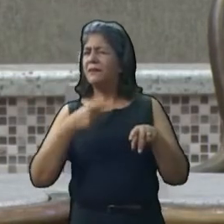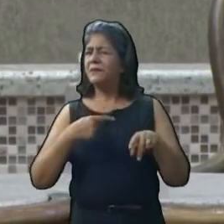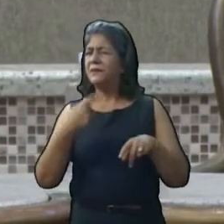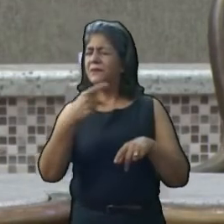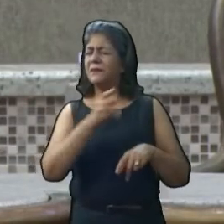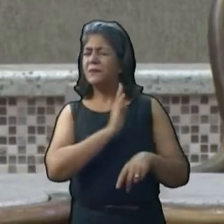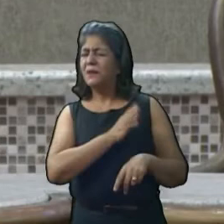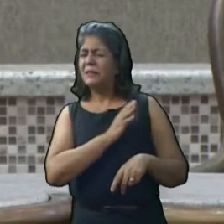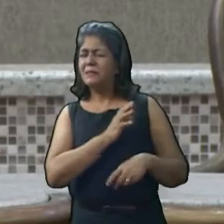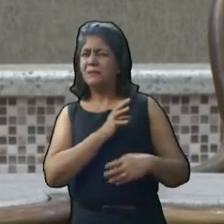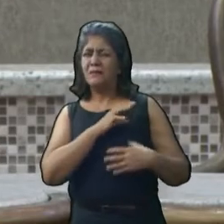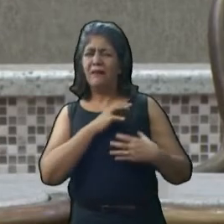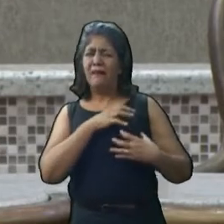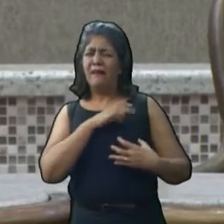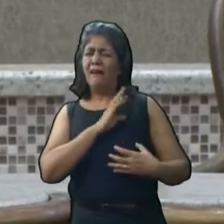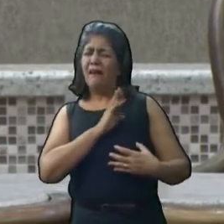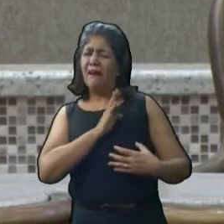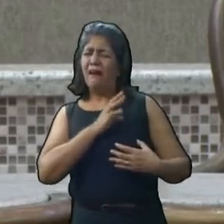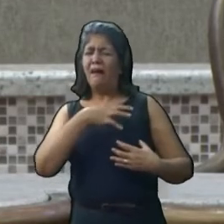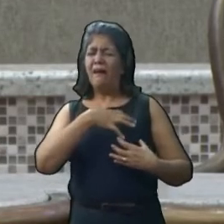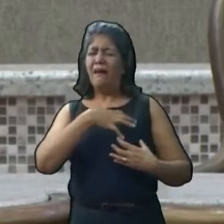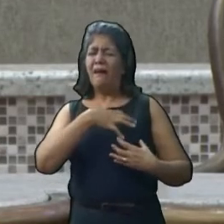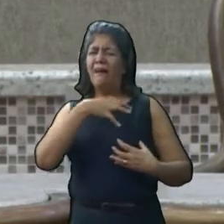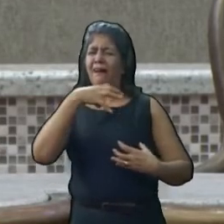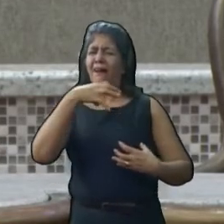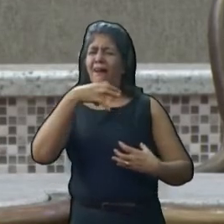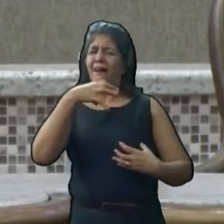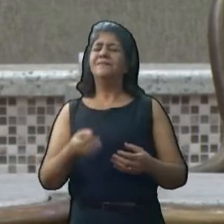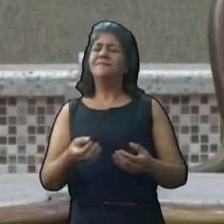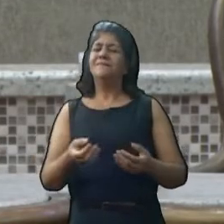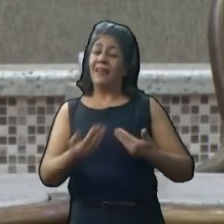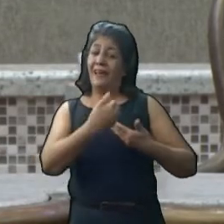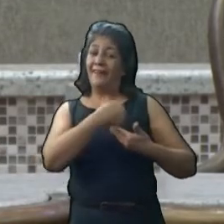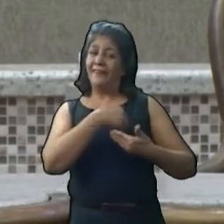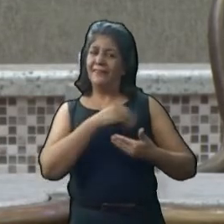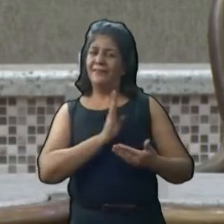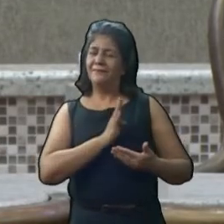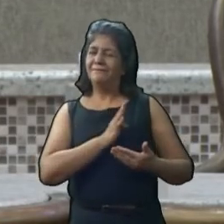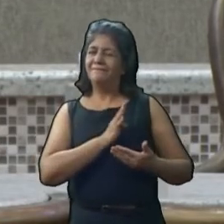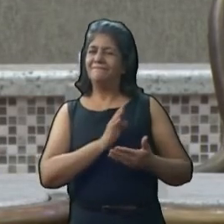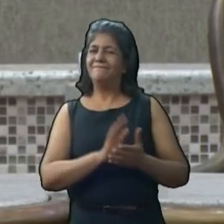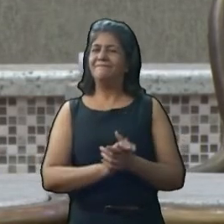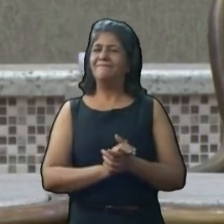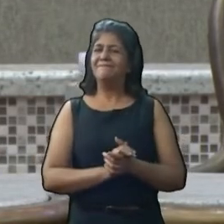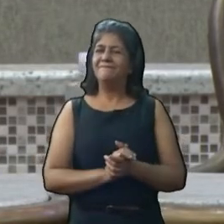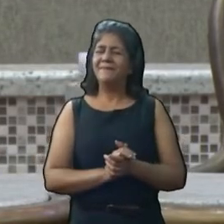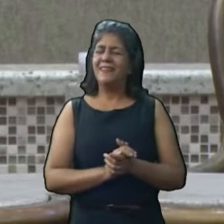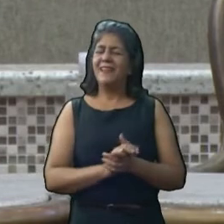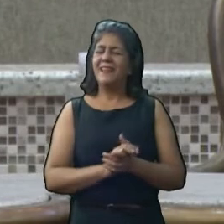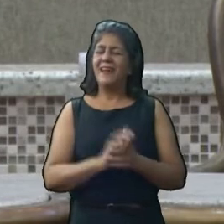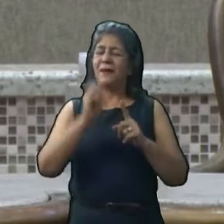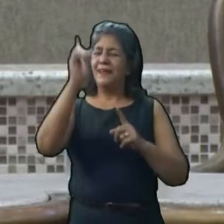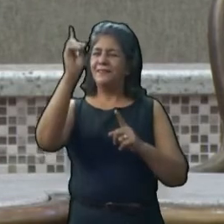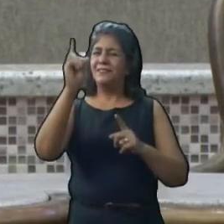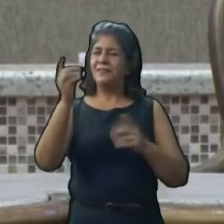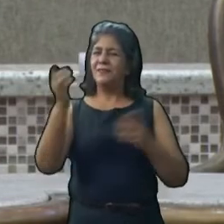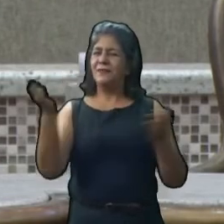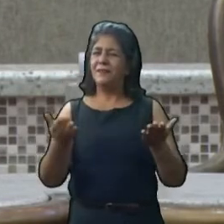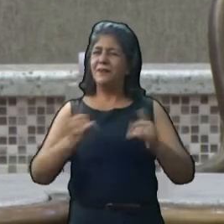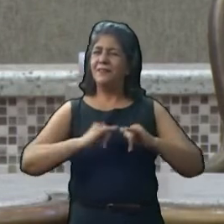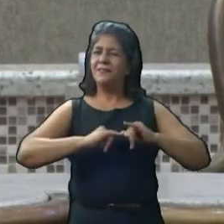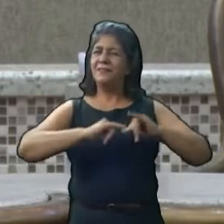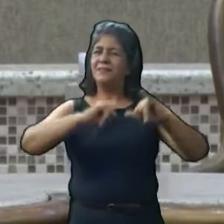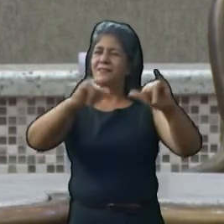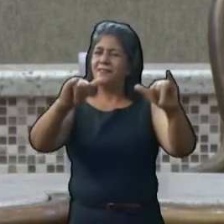está confundido de tudo aquilo que a palavra de deus tem falado ao teu coração e nesta noite eu vim aqui